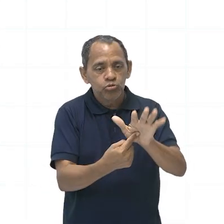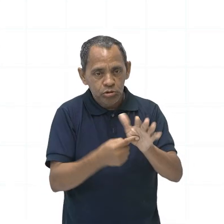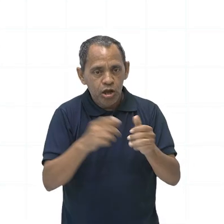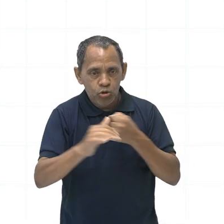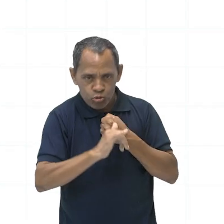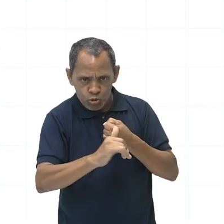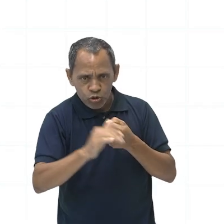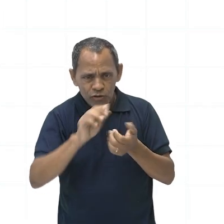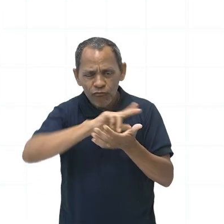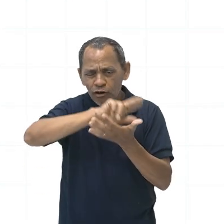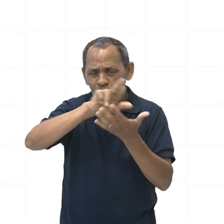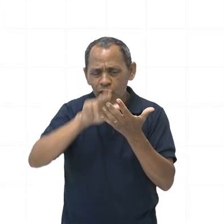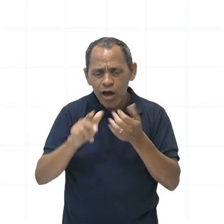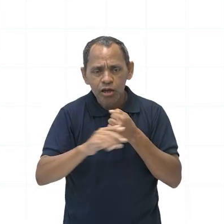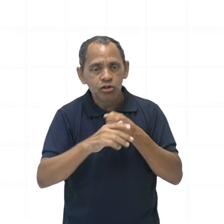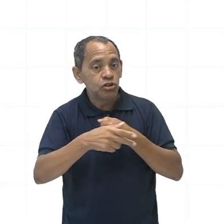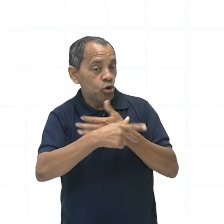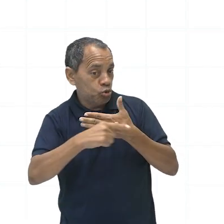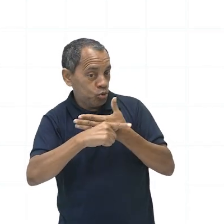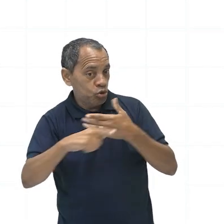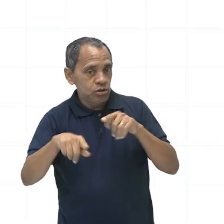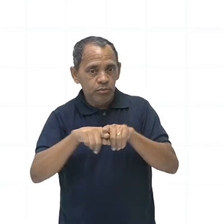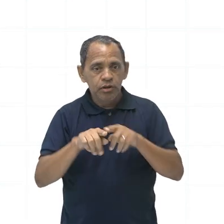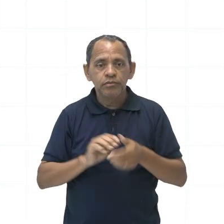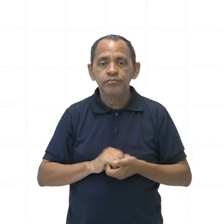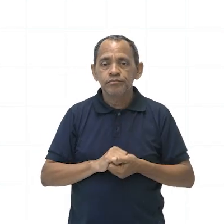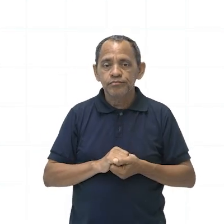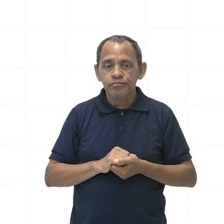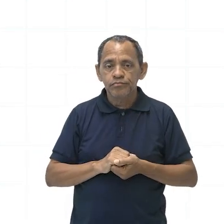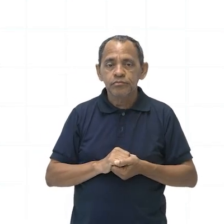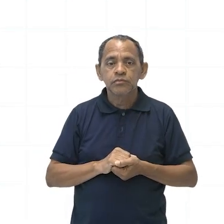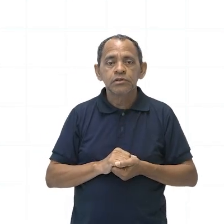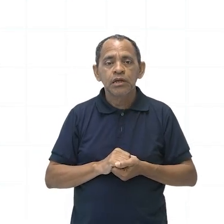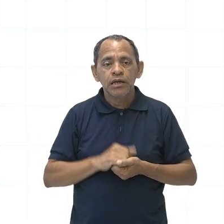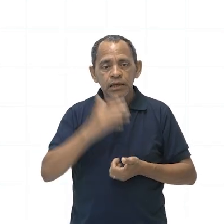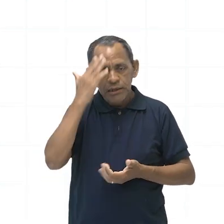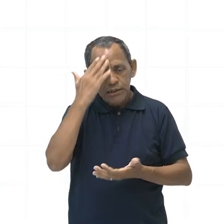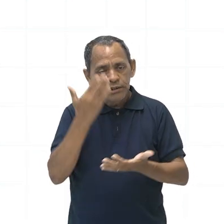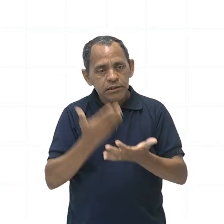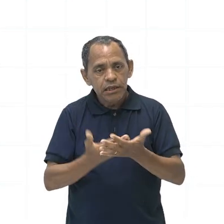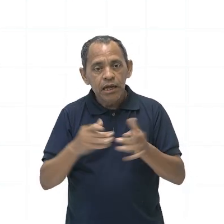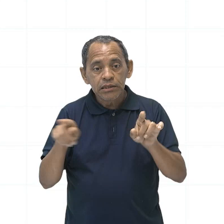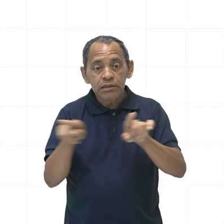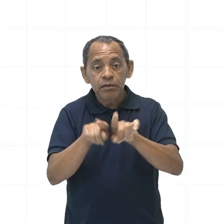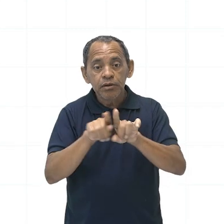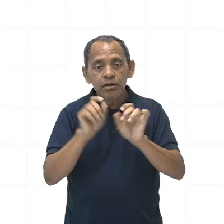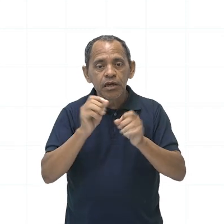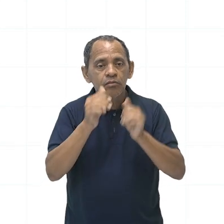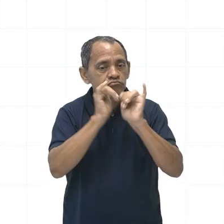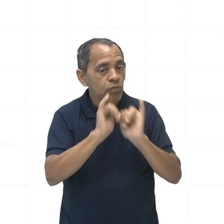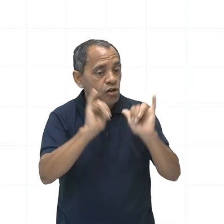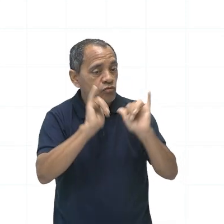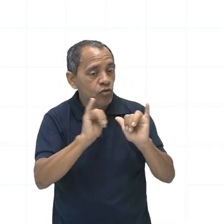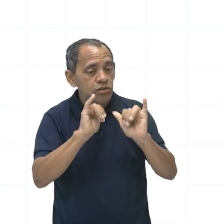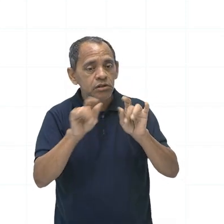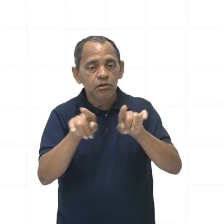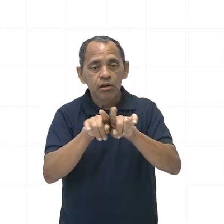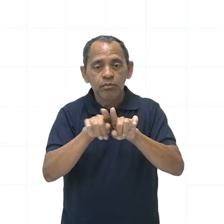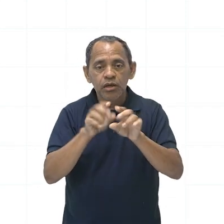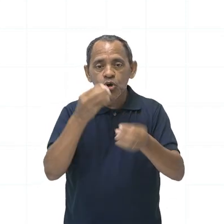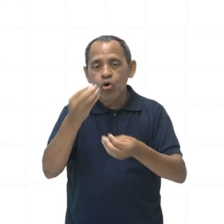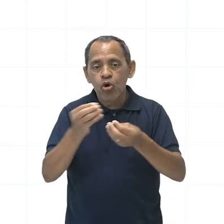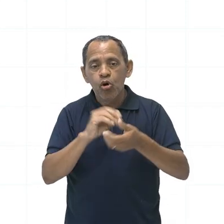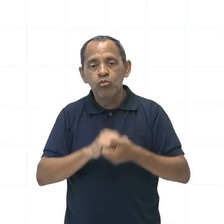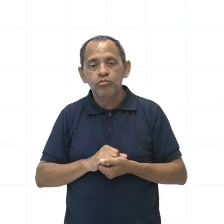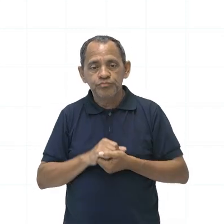correto? Seguindo adiante, há que se levar em consideração também a circulação, o suporte